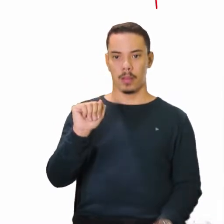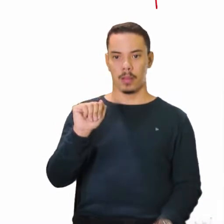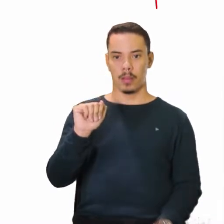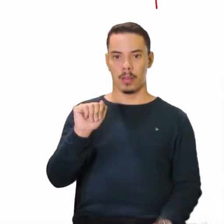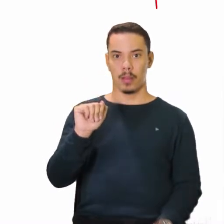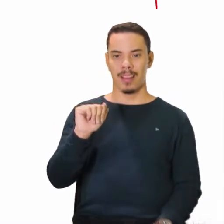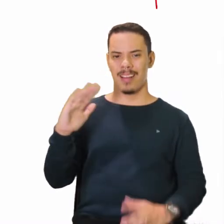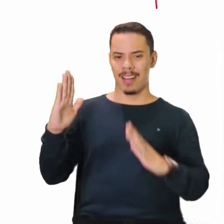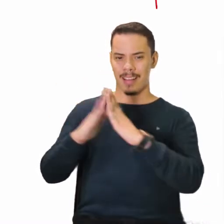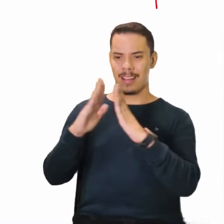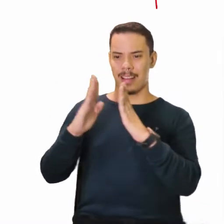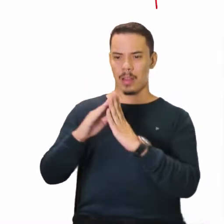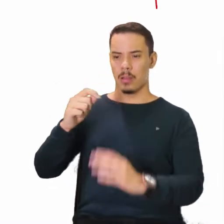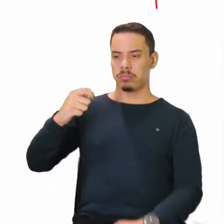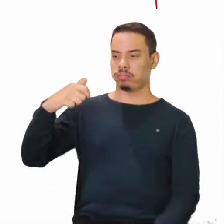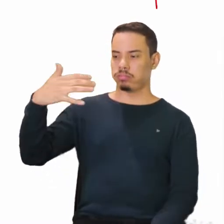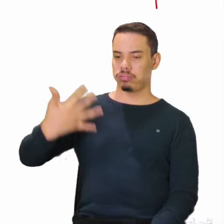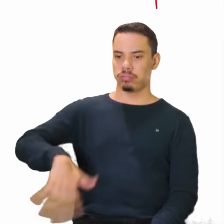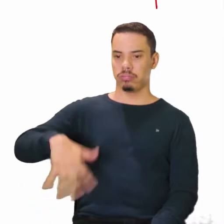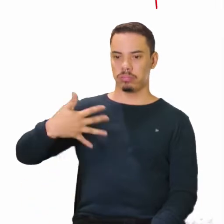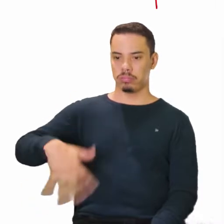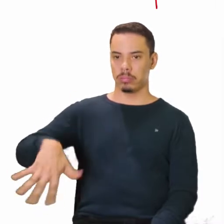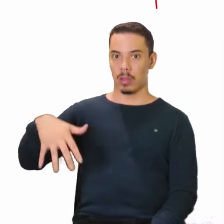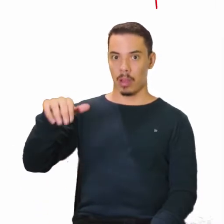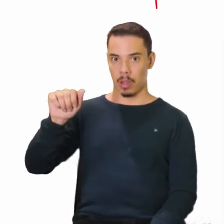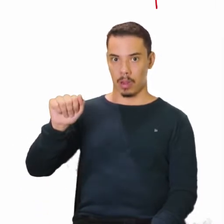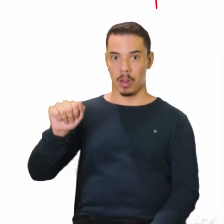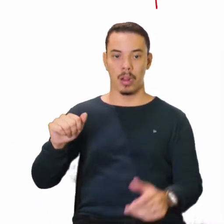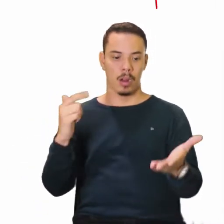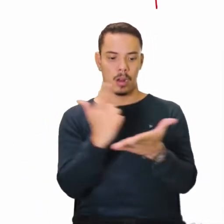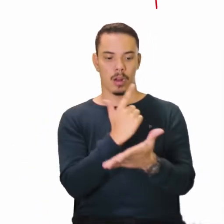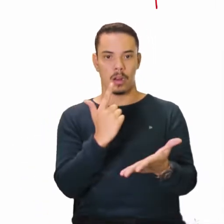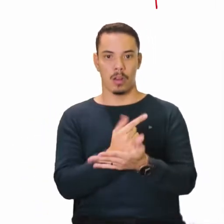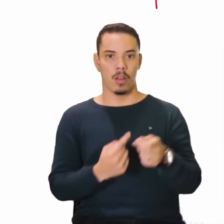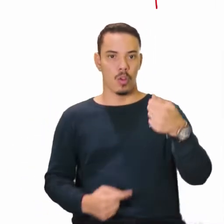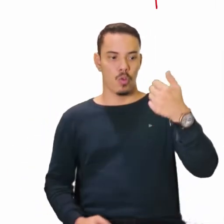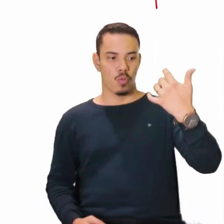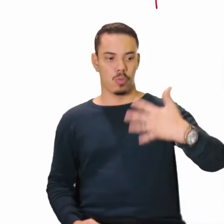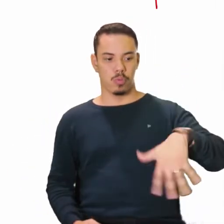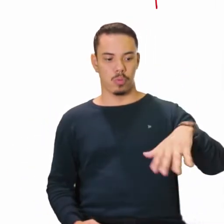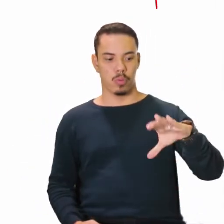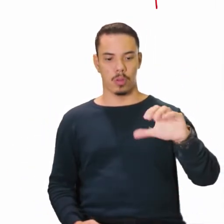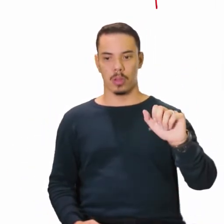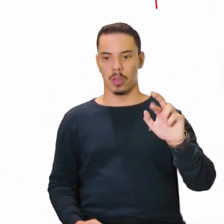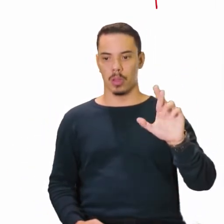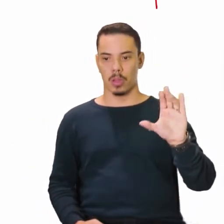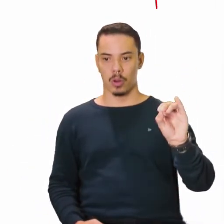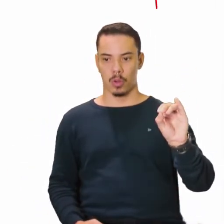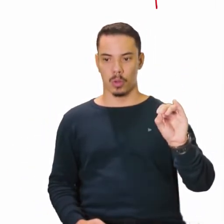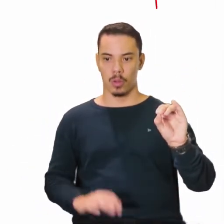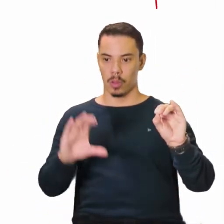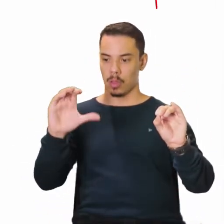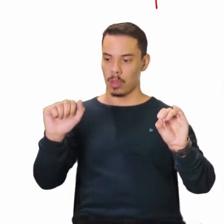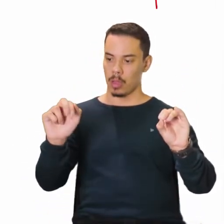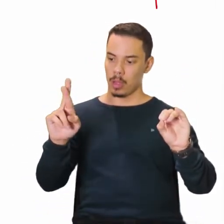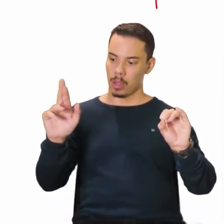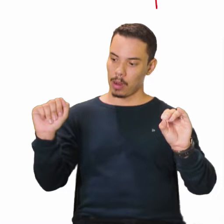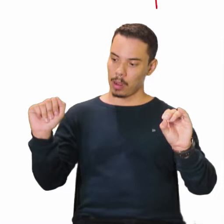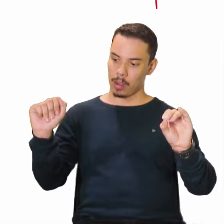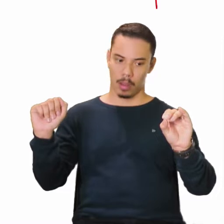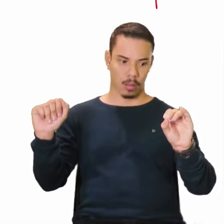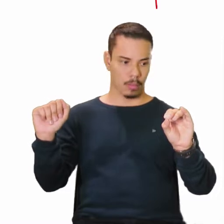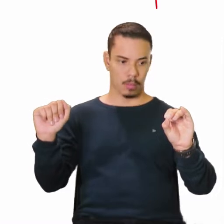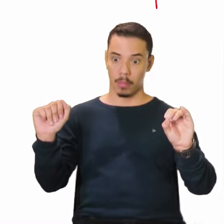Casa, cara. Livro, caro. Por que eu usei caro para o livro?